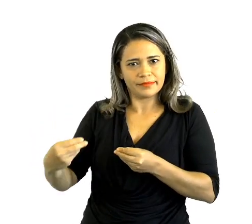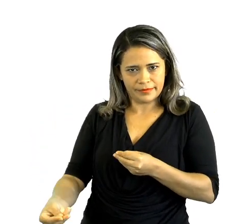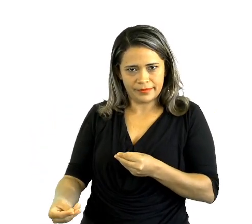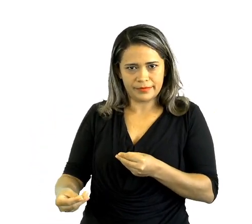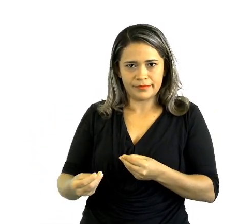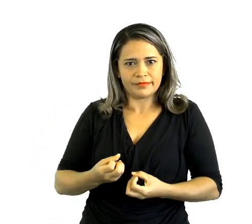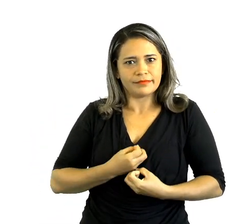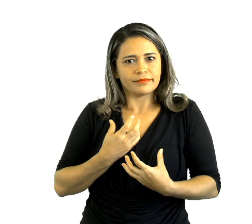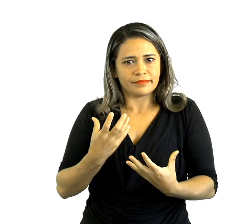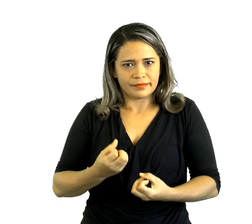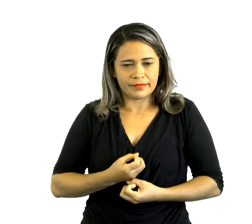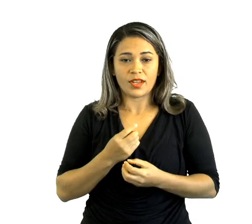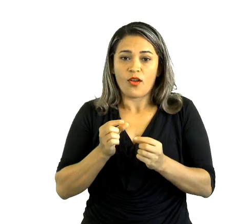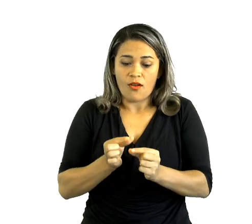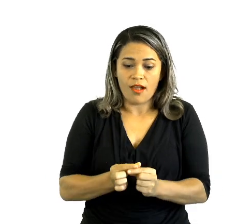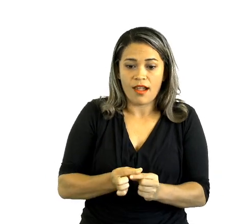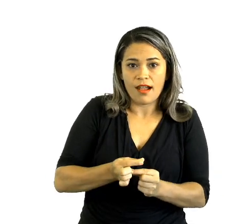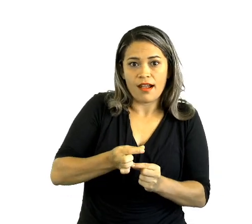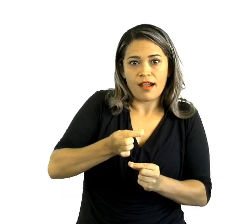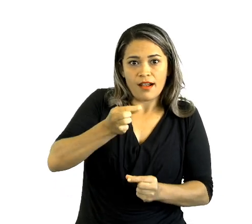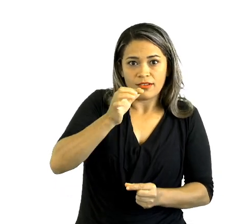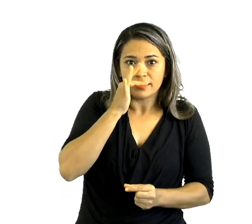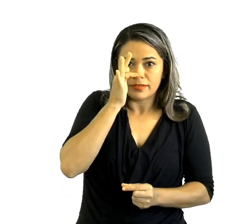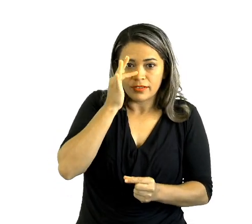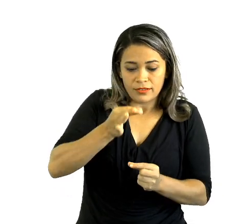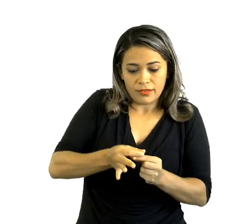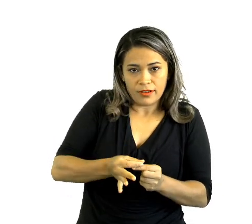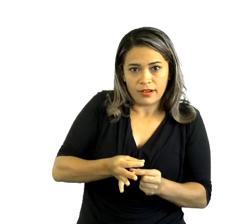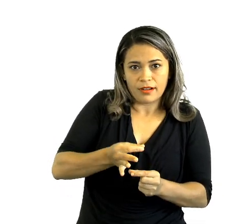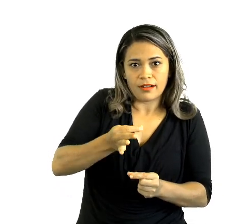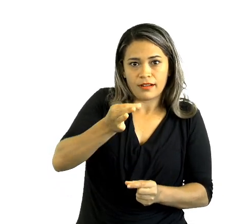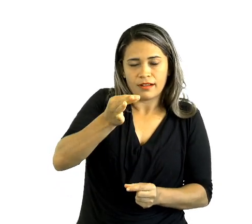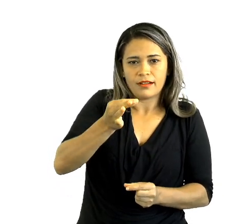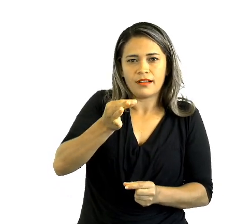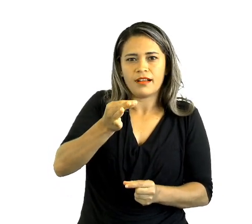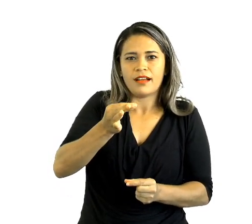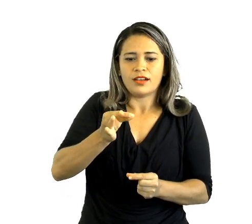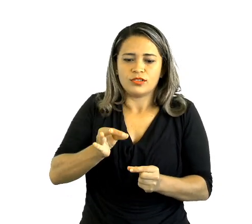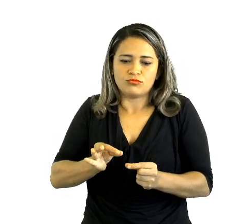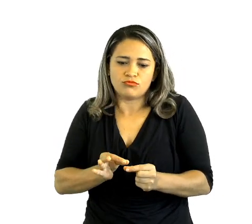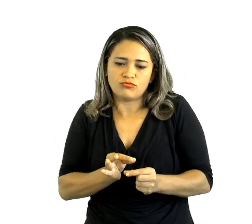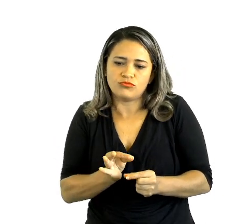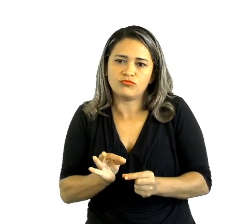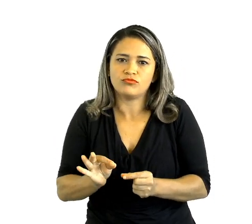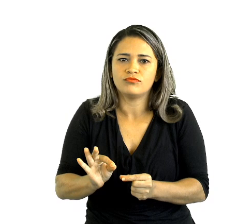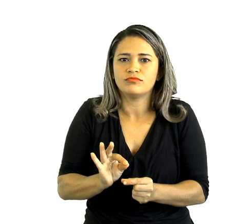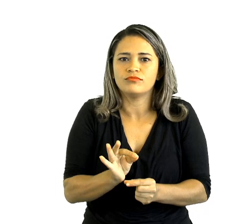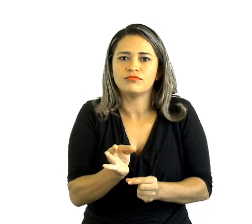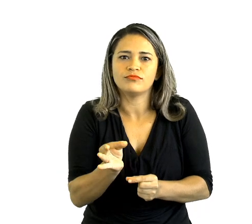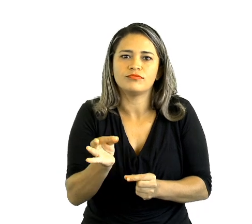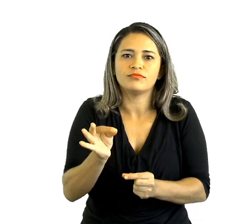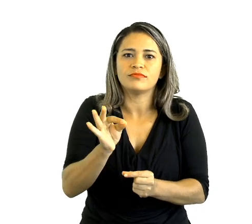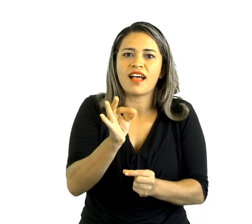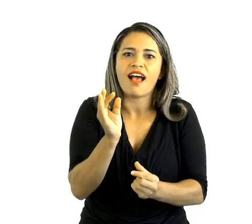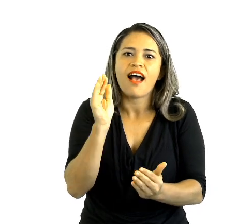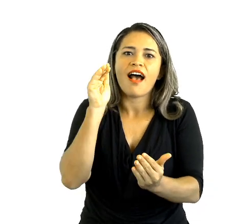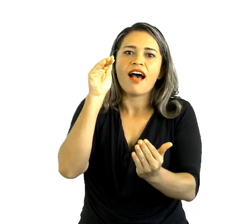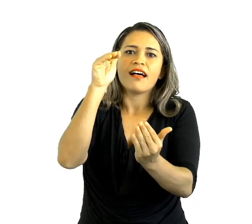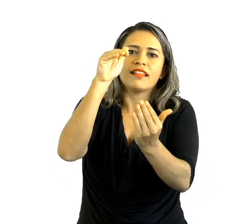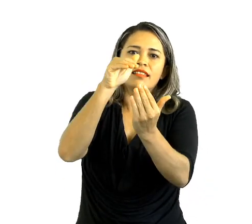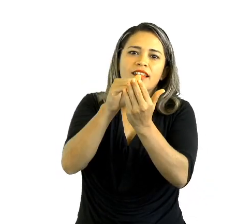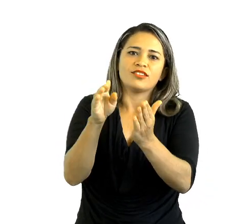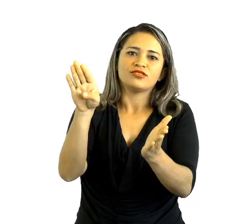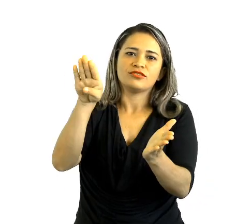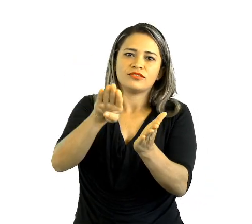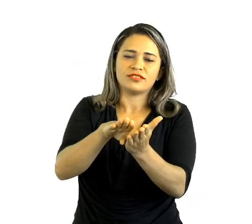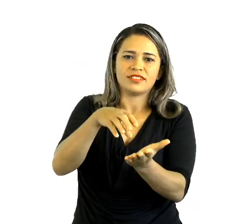caule, do que é formado o caule? É a trajetória que a abelha segue até chegar ao miolo, que é o centro